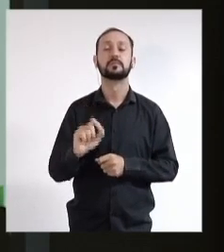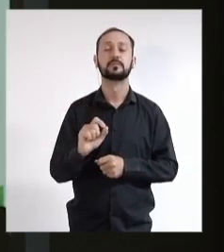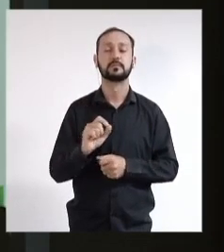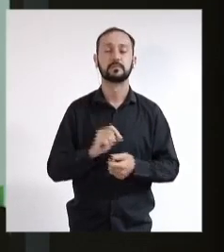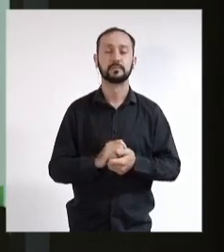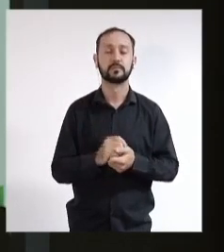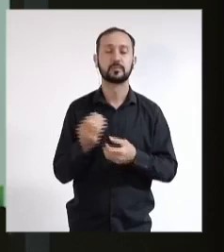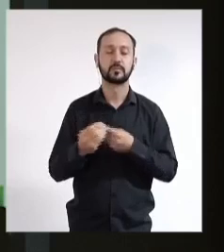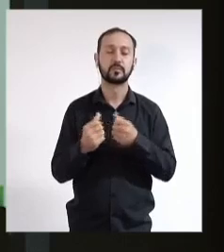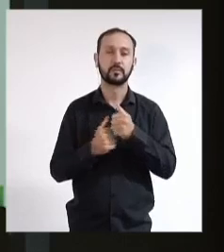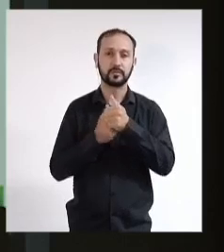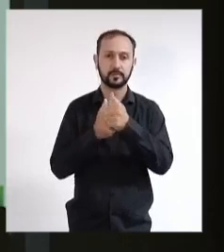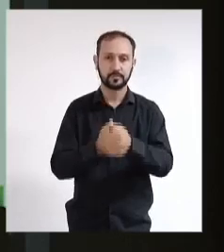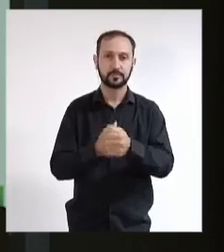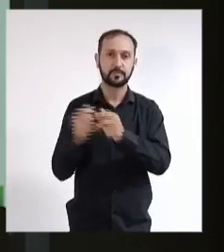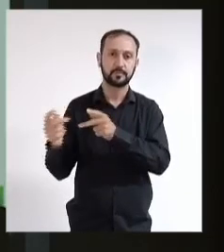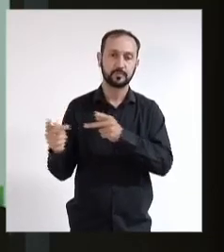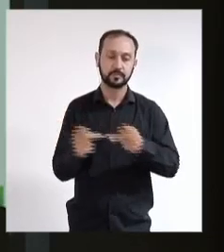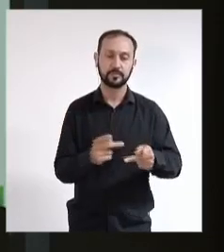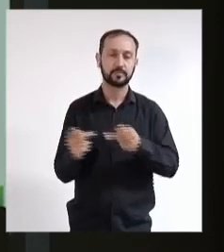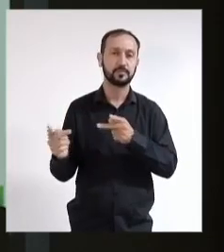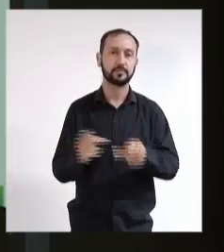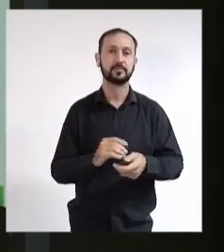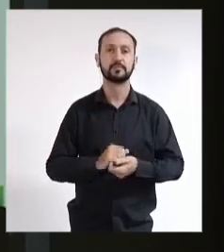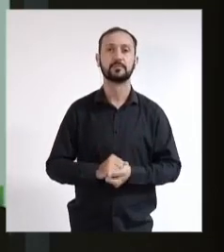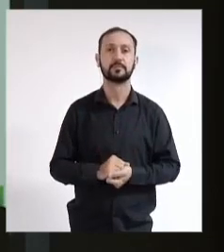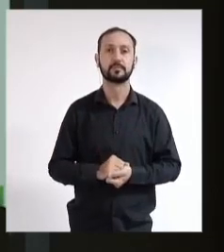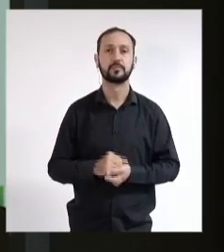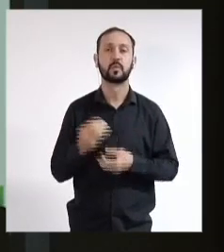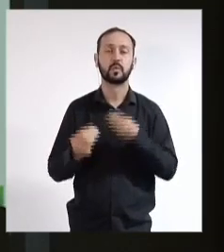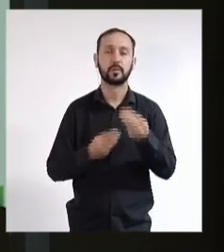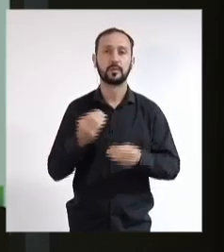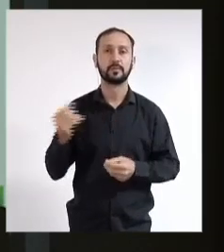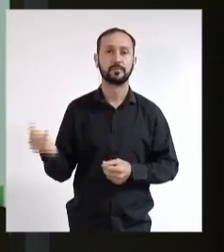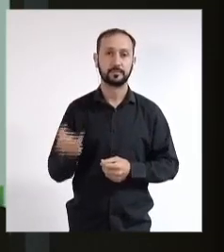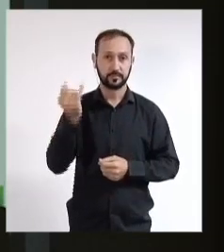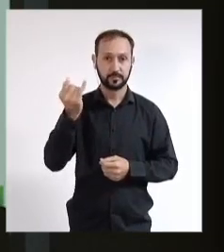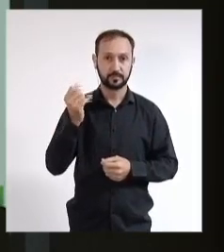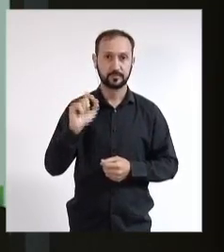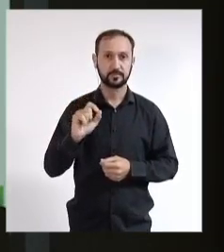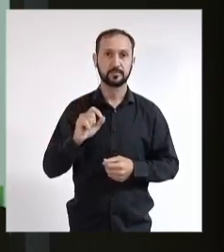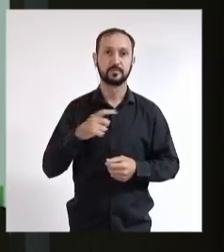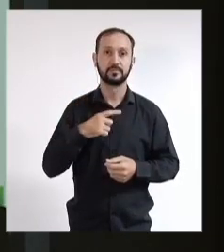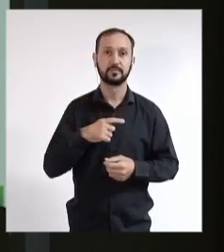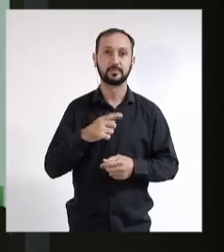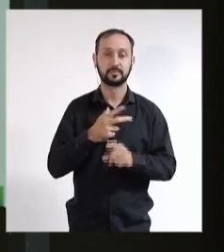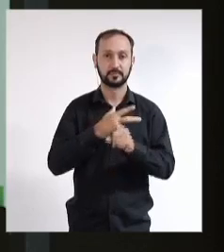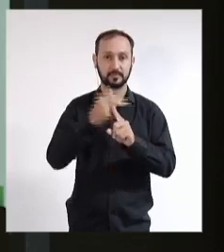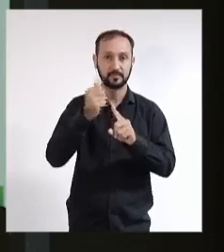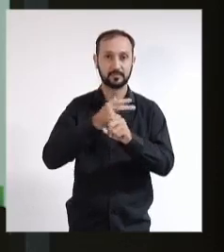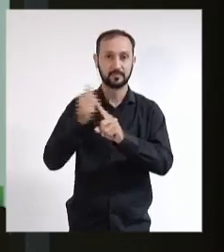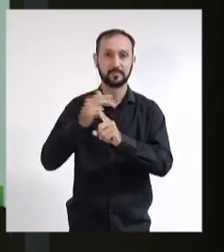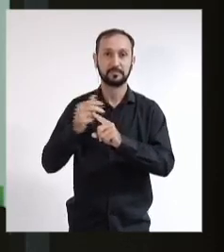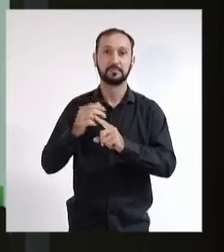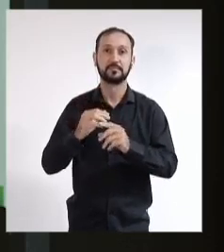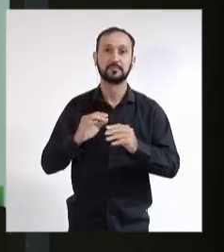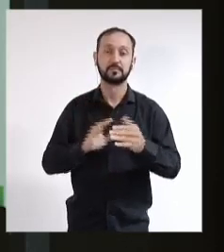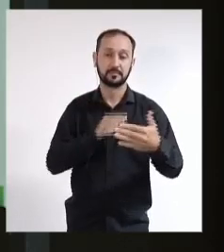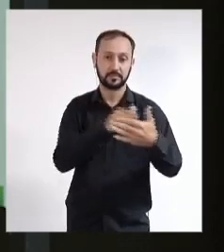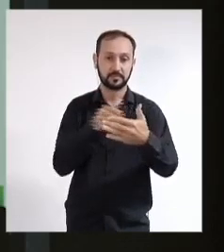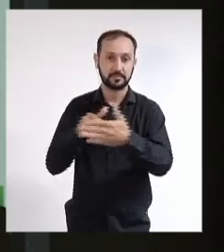a condução de visitantes é é é importante saber que tem coisas que nós precisamos vencer ainda algumas barreiras algumas